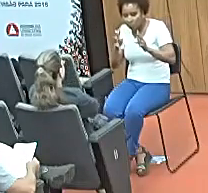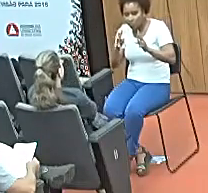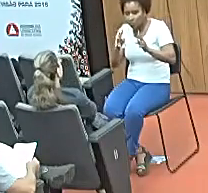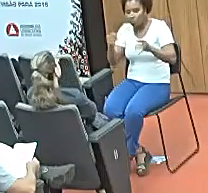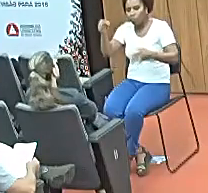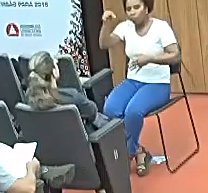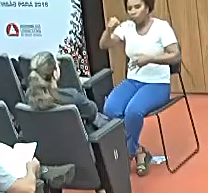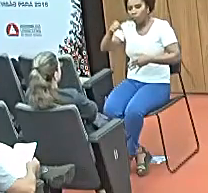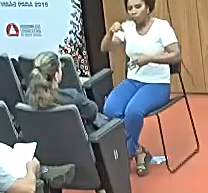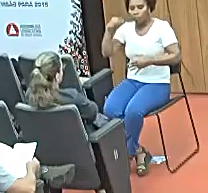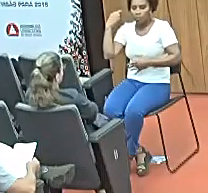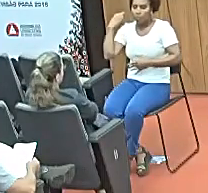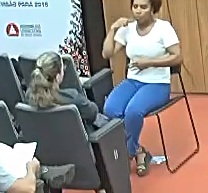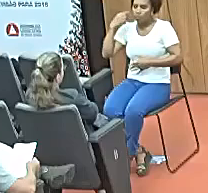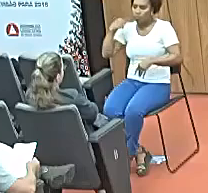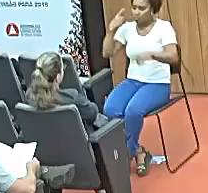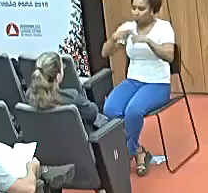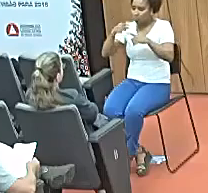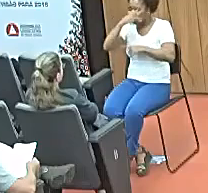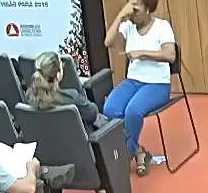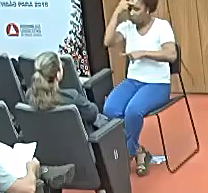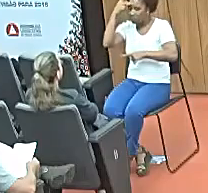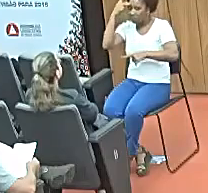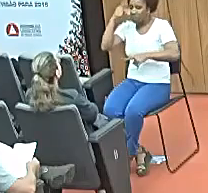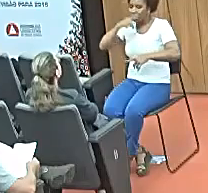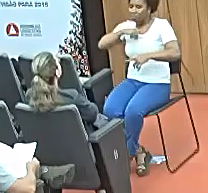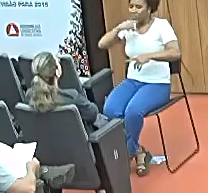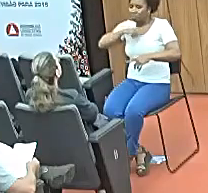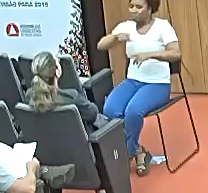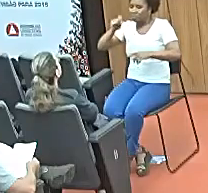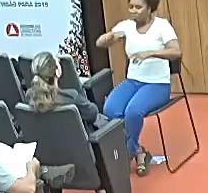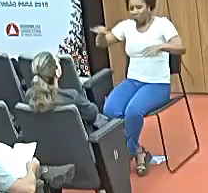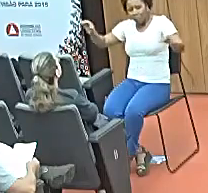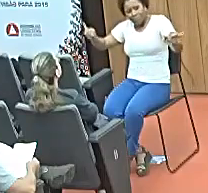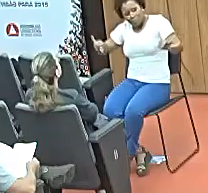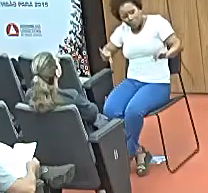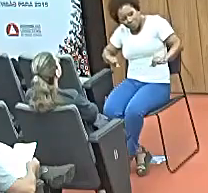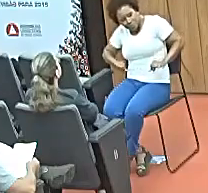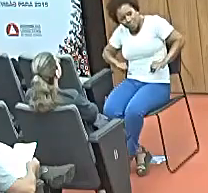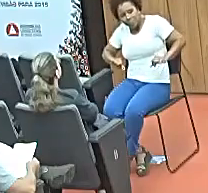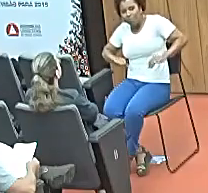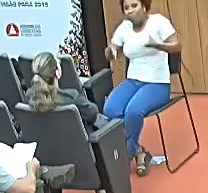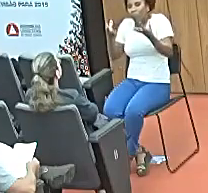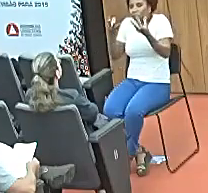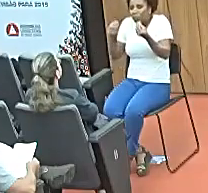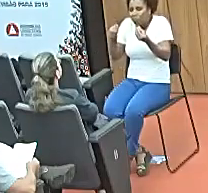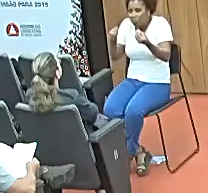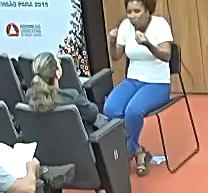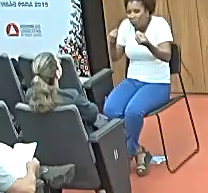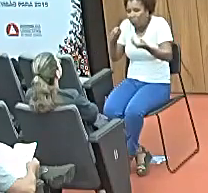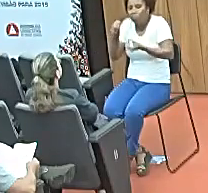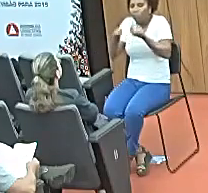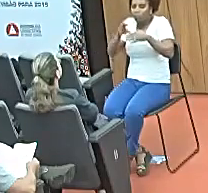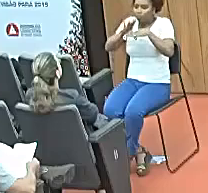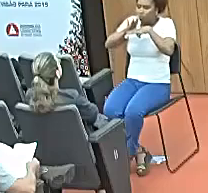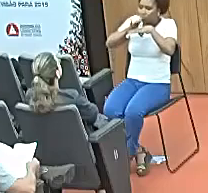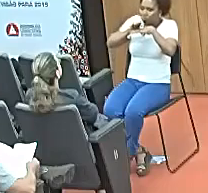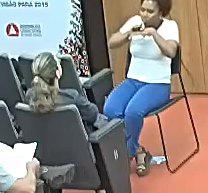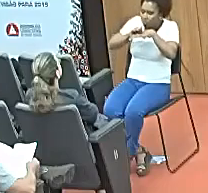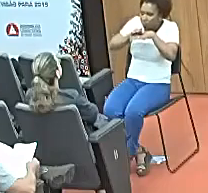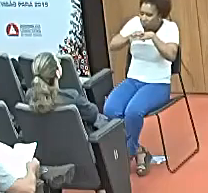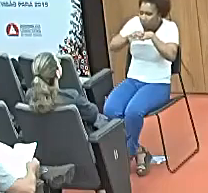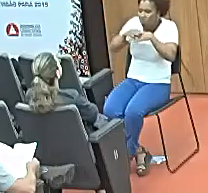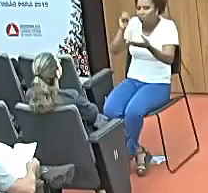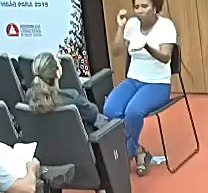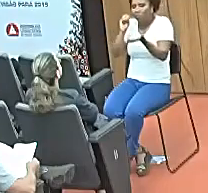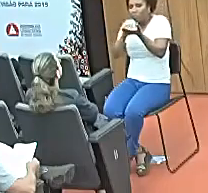atenção básica necessária e também também faz um apelo aos deputados desta casa que dê atenção a esses